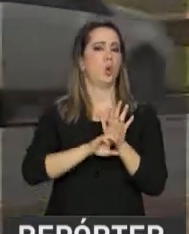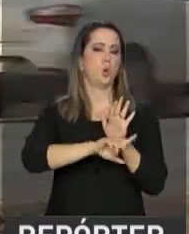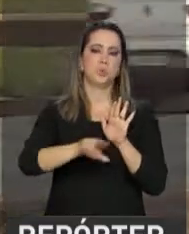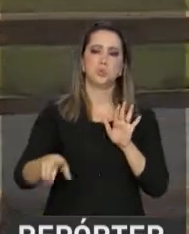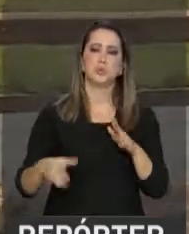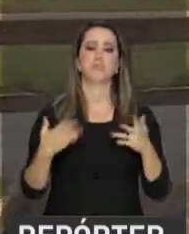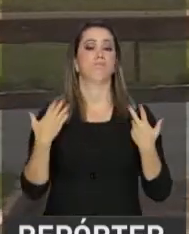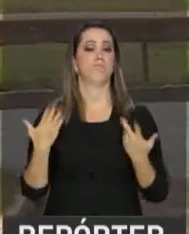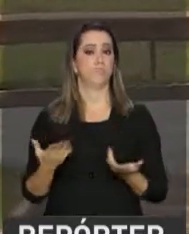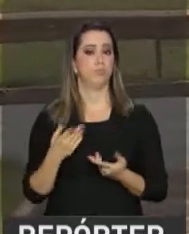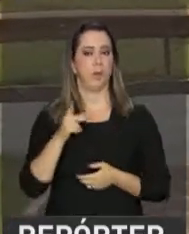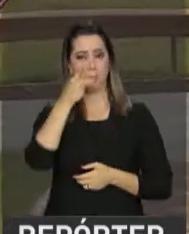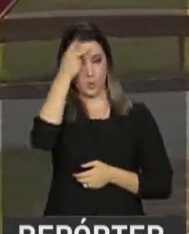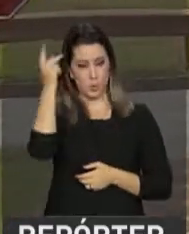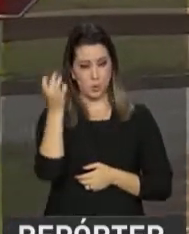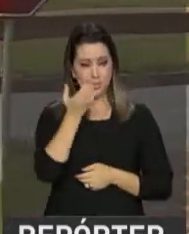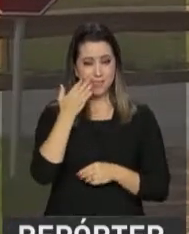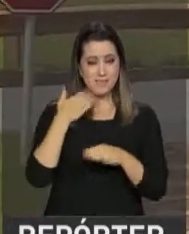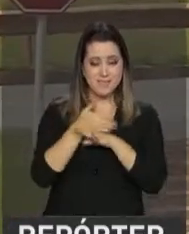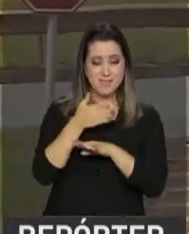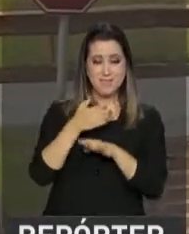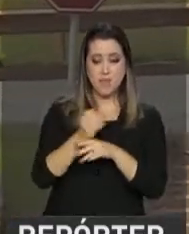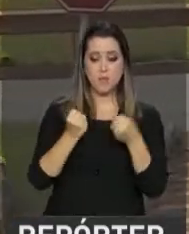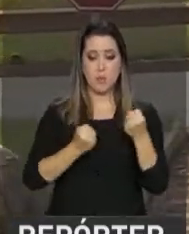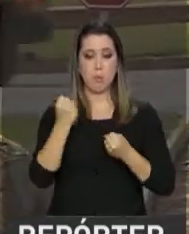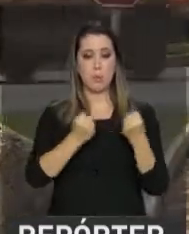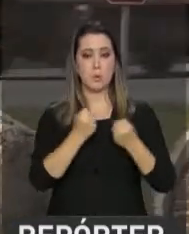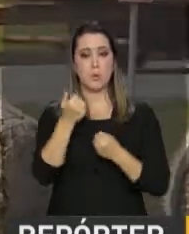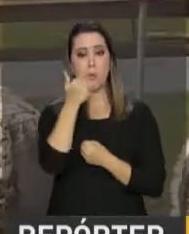E quem insistir em dirigir depois de beber pode